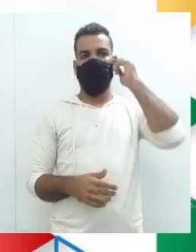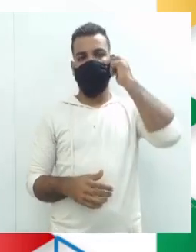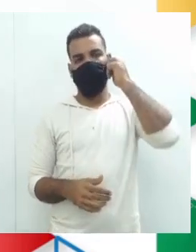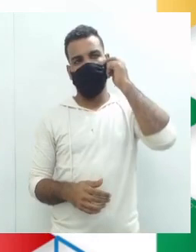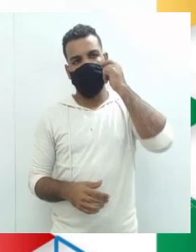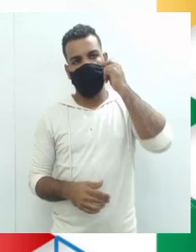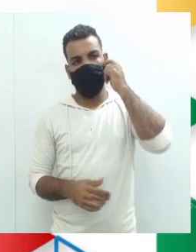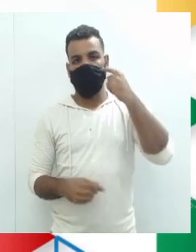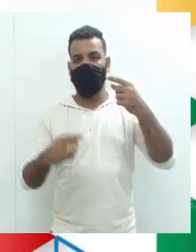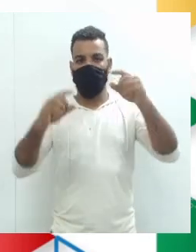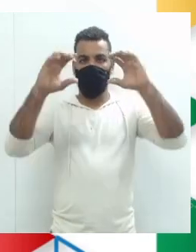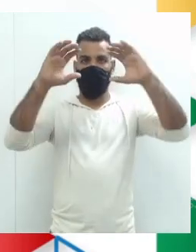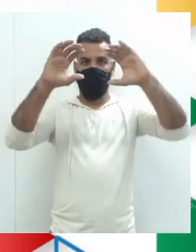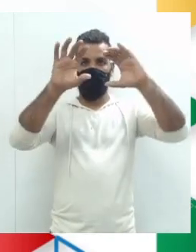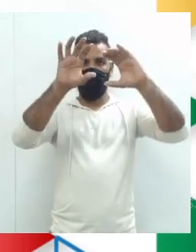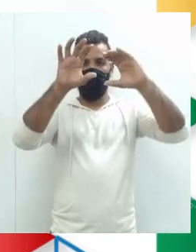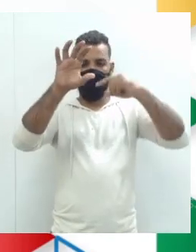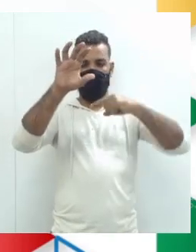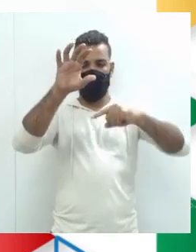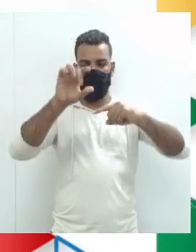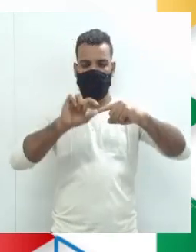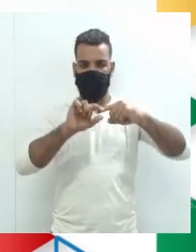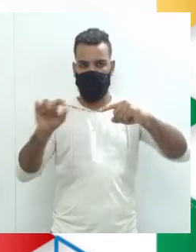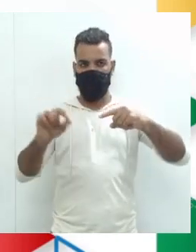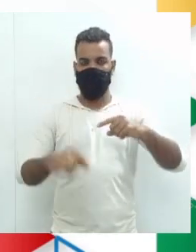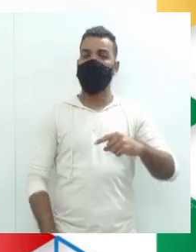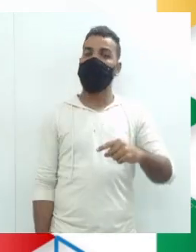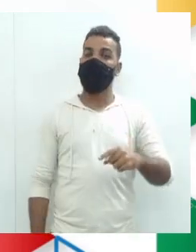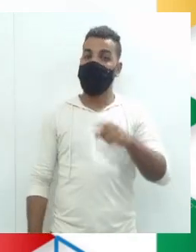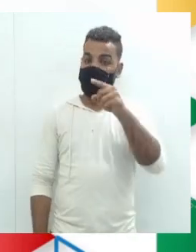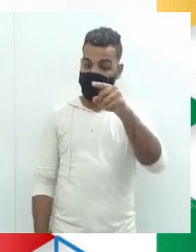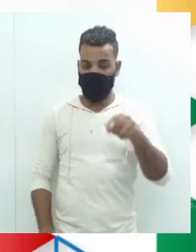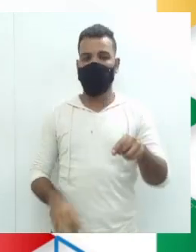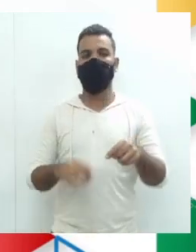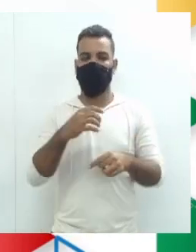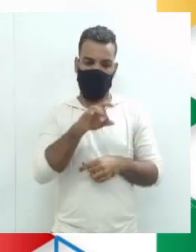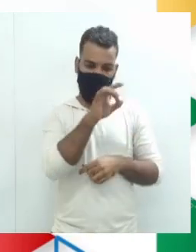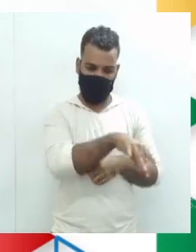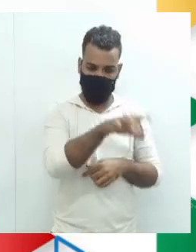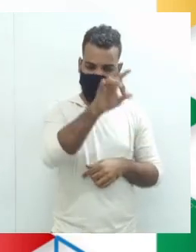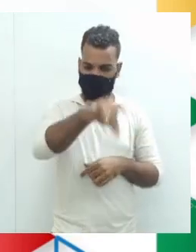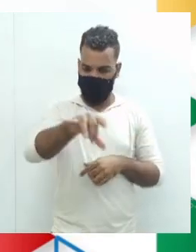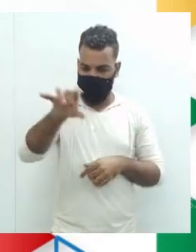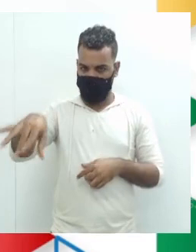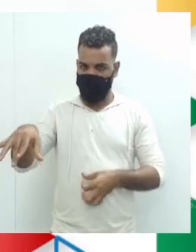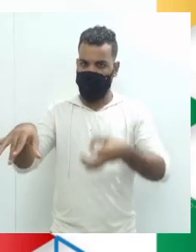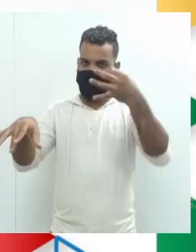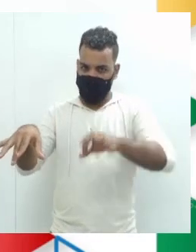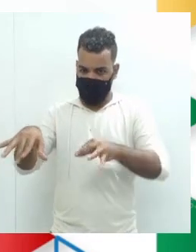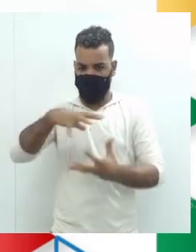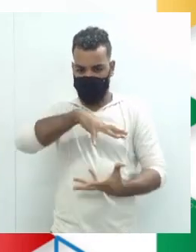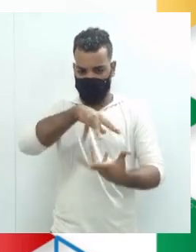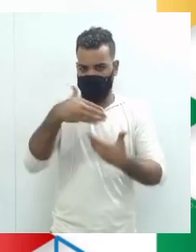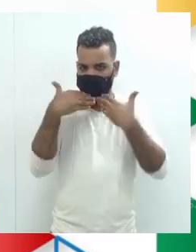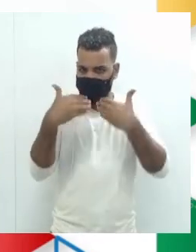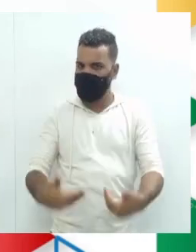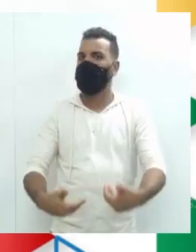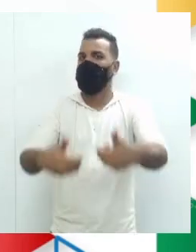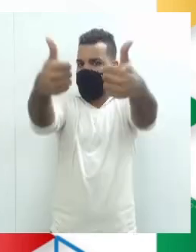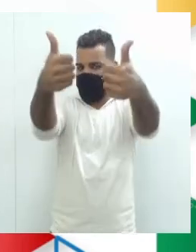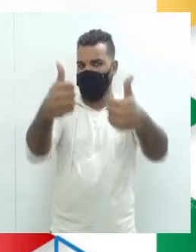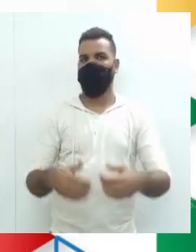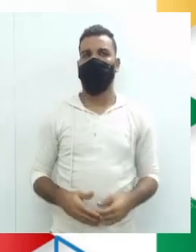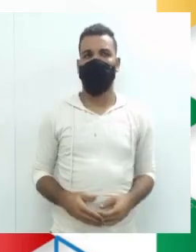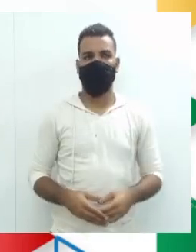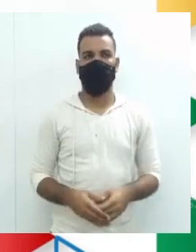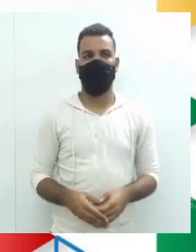a parte mais argumentativa, dizendo: faça a coleta seletiva. condição para um mundo melhor. E por fim,